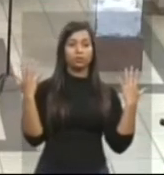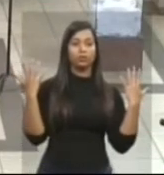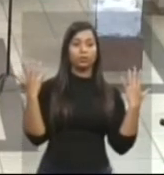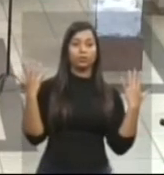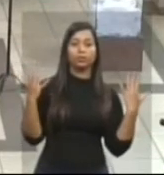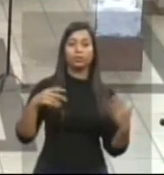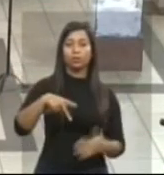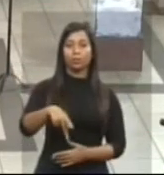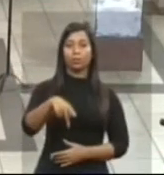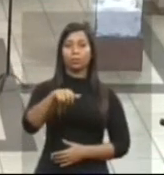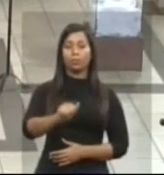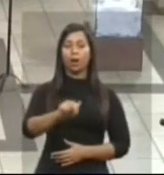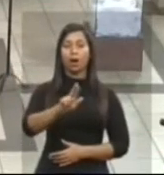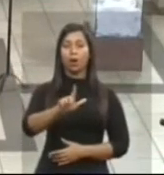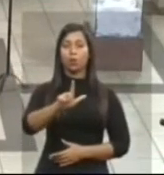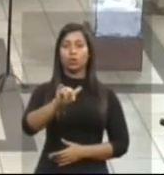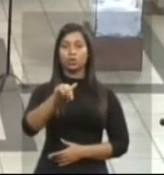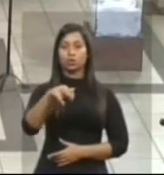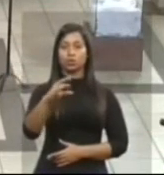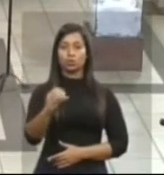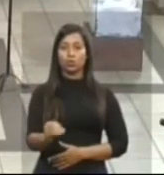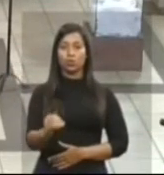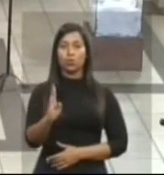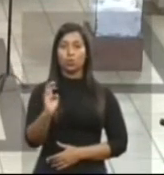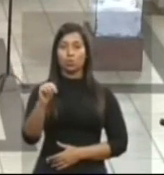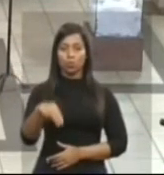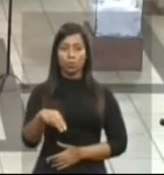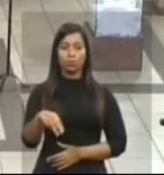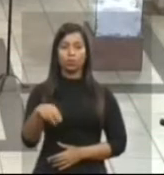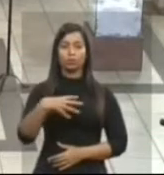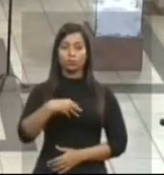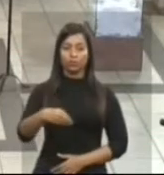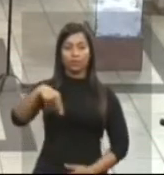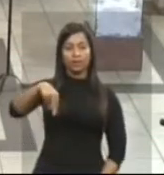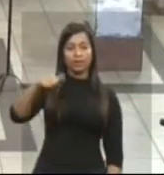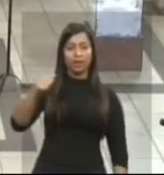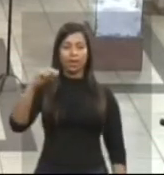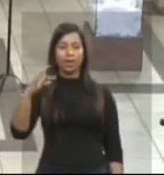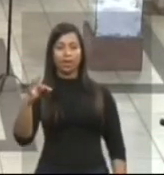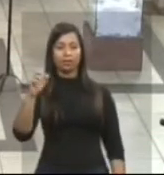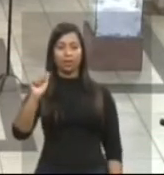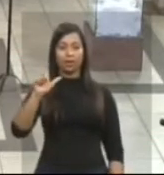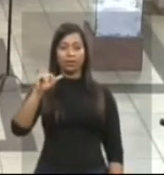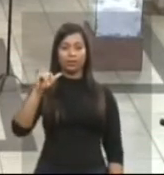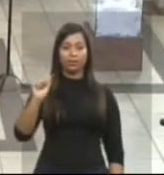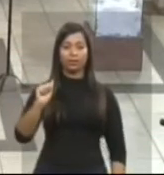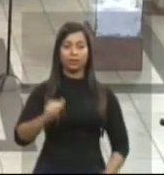de Paulinho Brum e sua filha Natália.